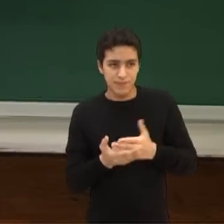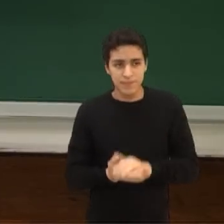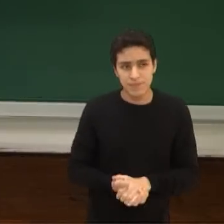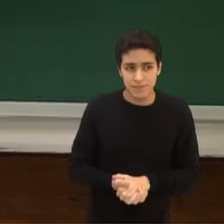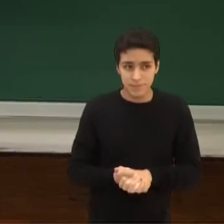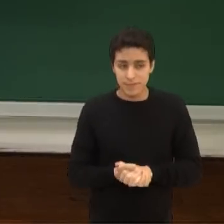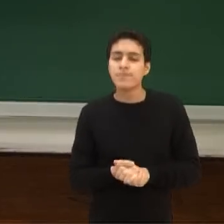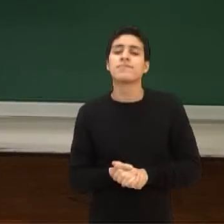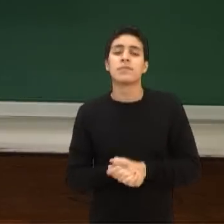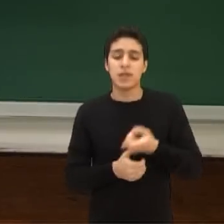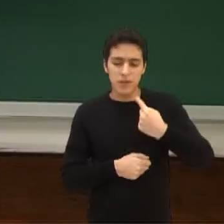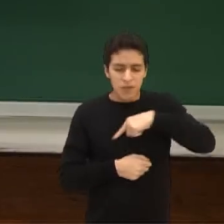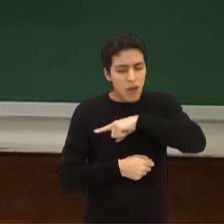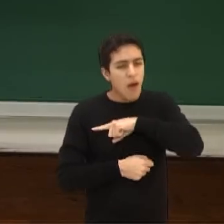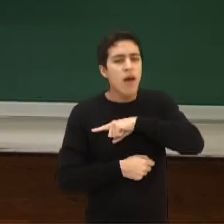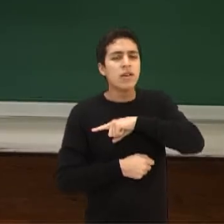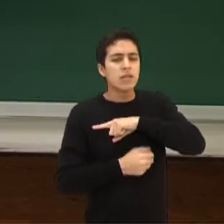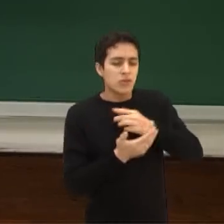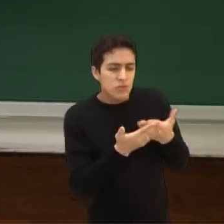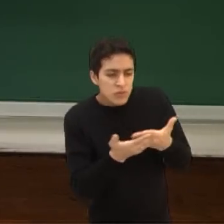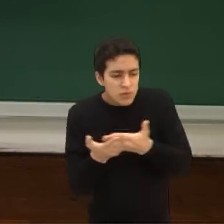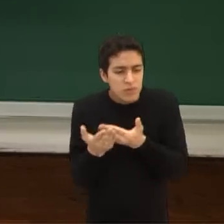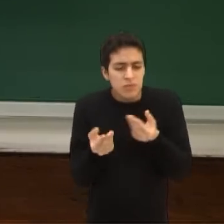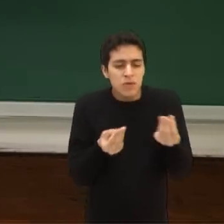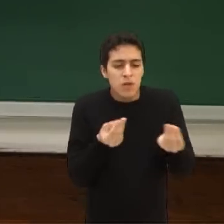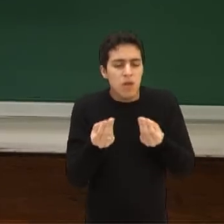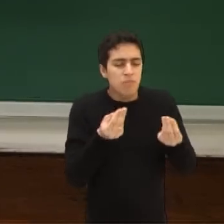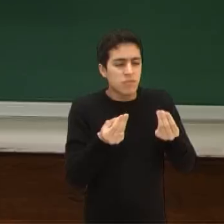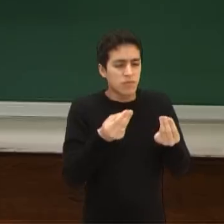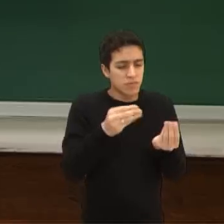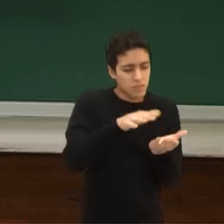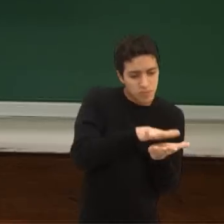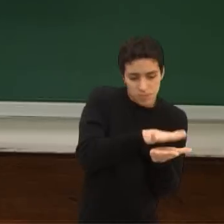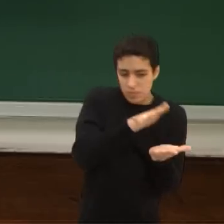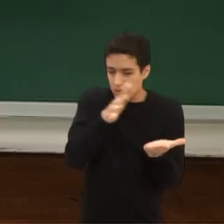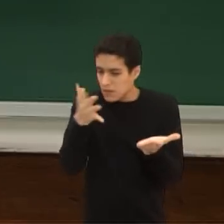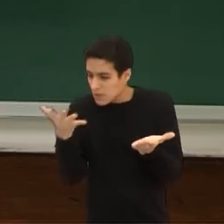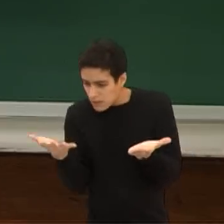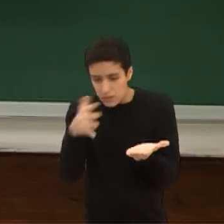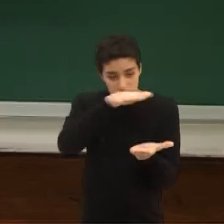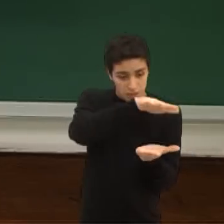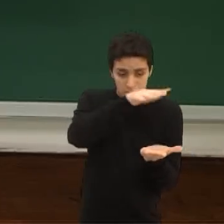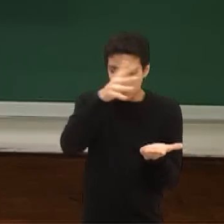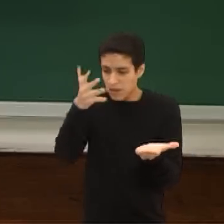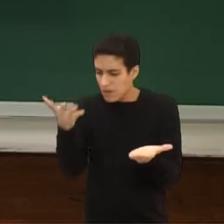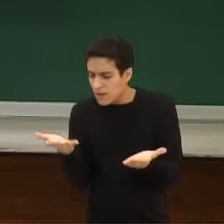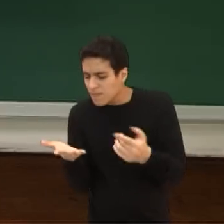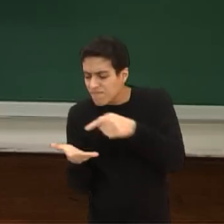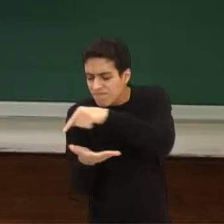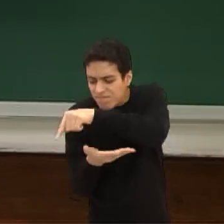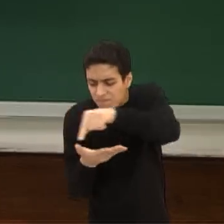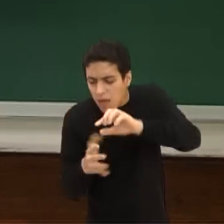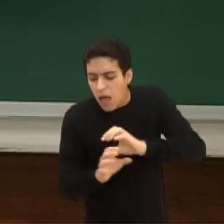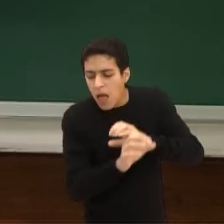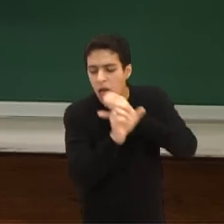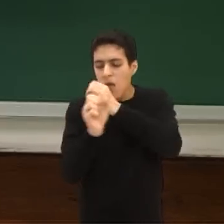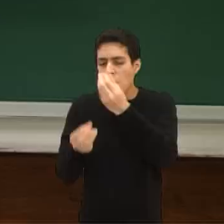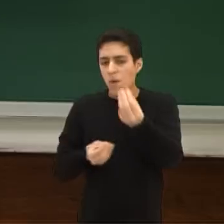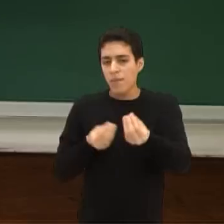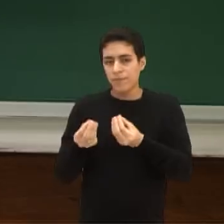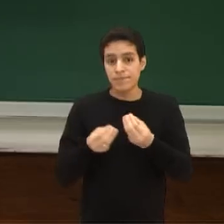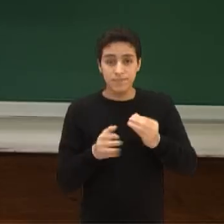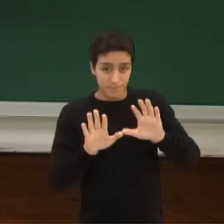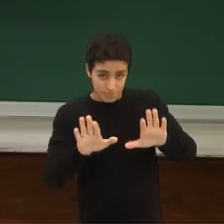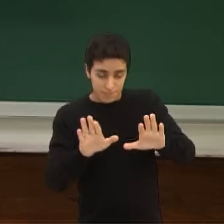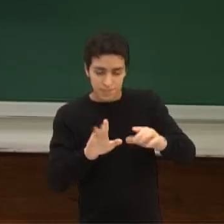nós resolvemos problemas envolvendo planificações. Lembram lá, meus queridos, o que nós estudamos? Nós